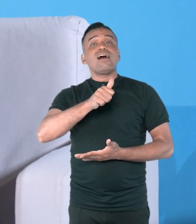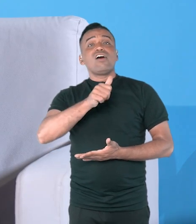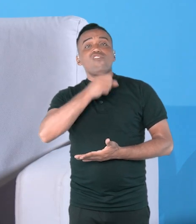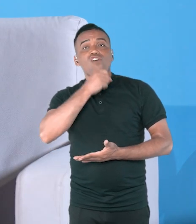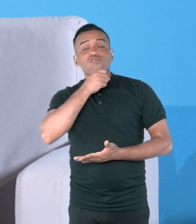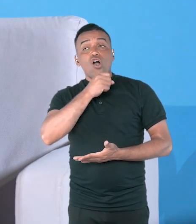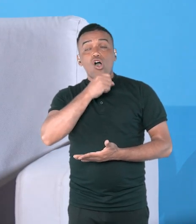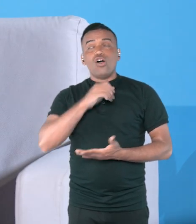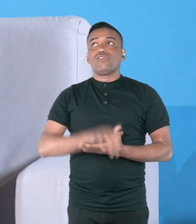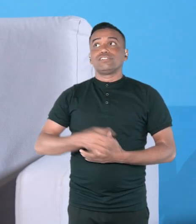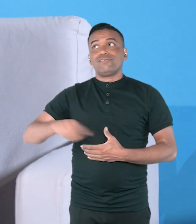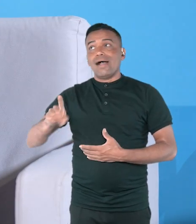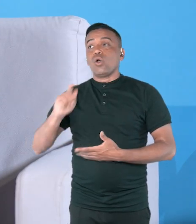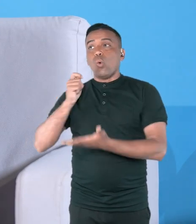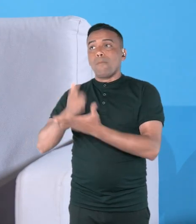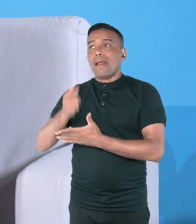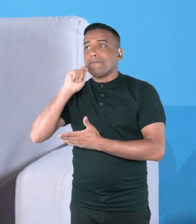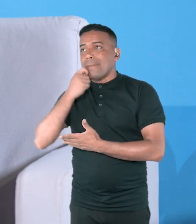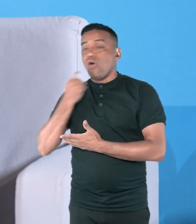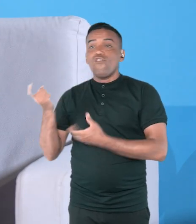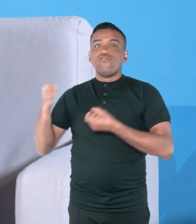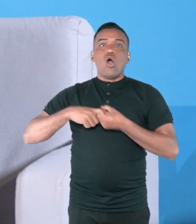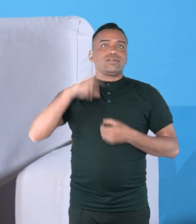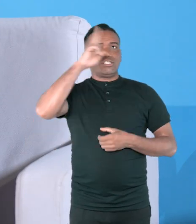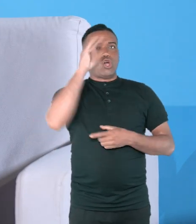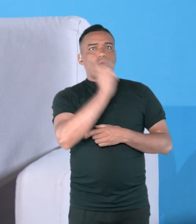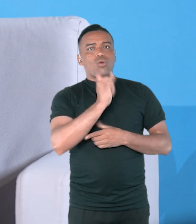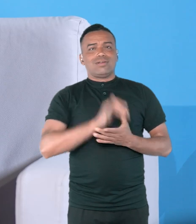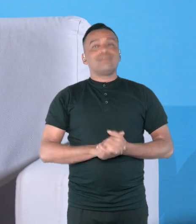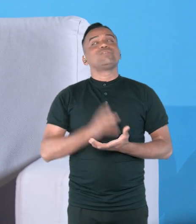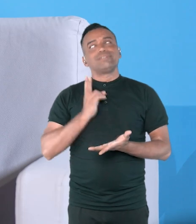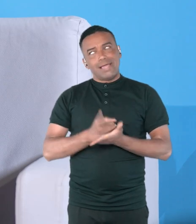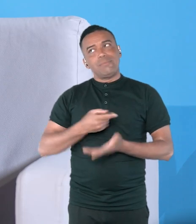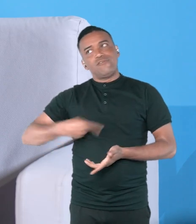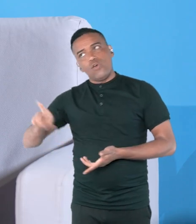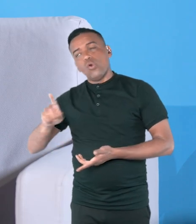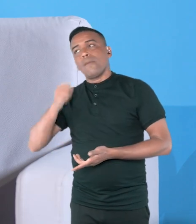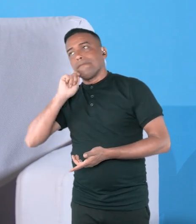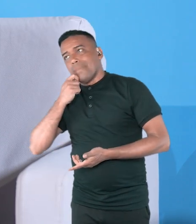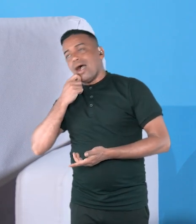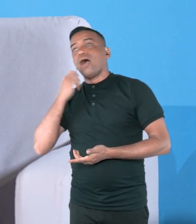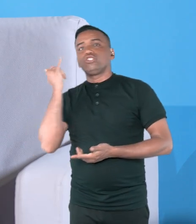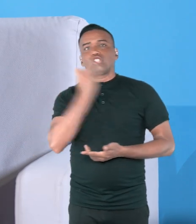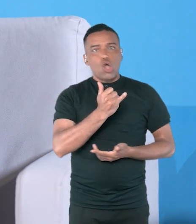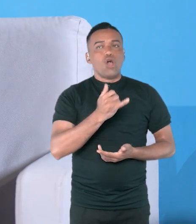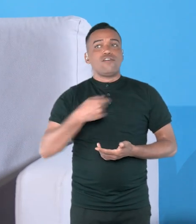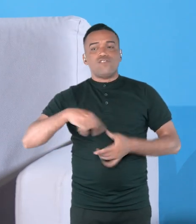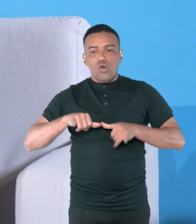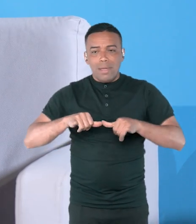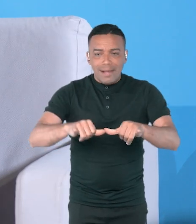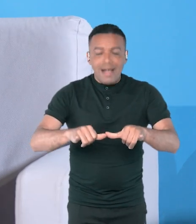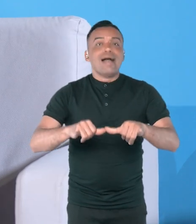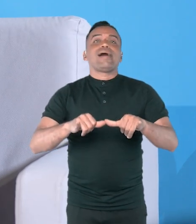avó falava, você vai na padaria e volta com uma história. Eu sempre fui na padaria e voltei com uma história. Vou no mercado e volto com uma